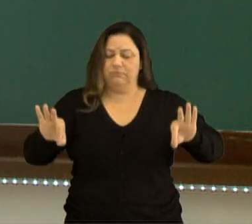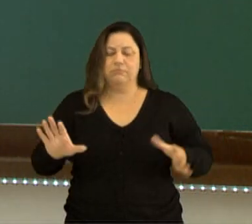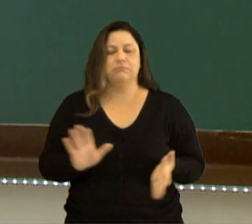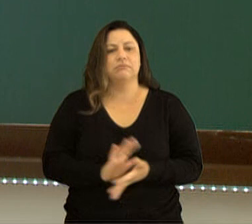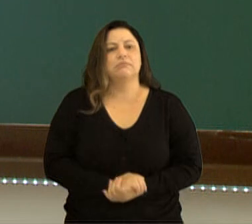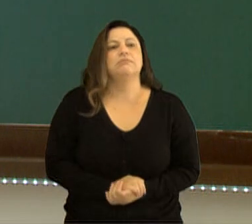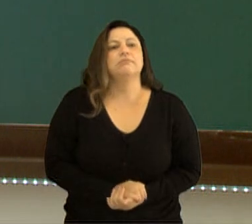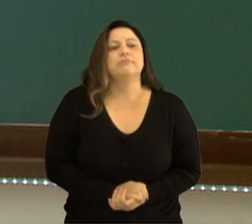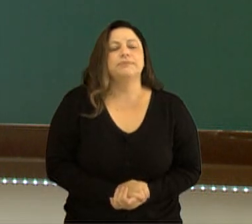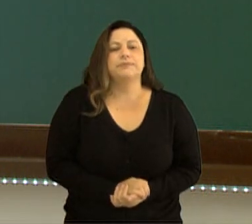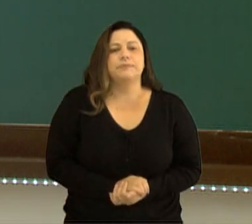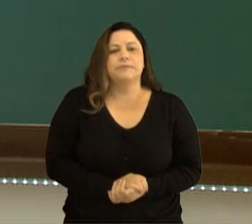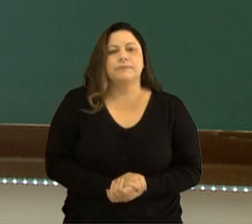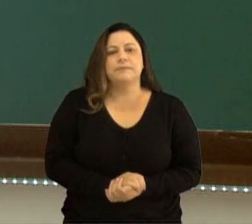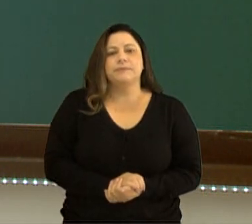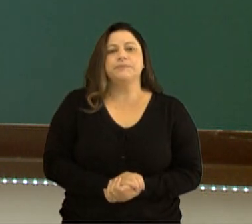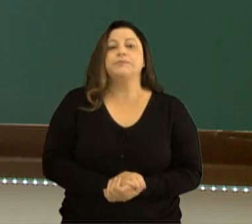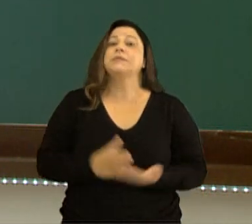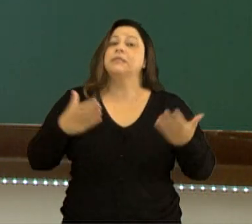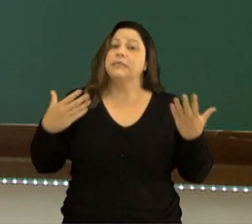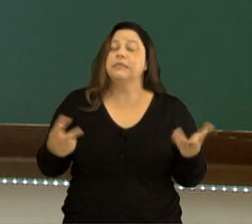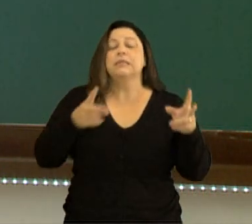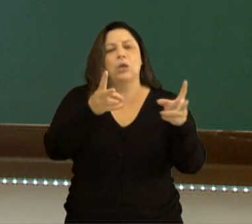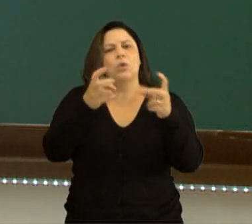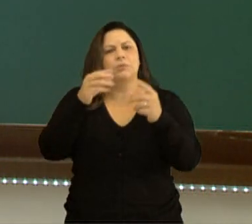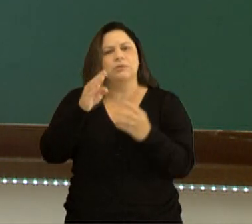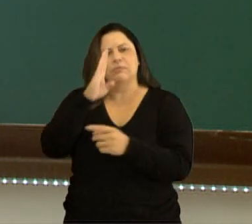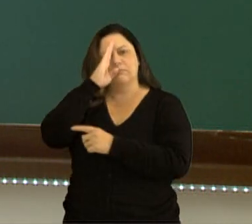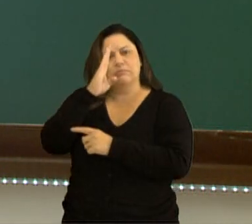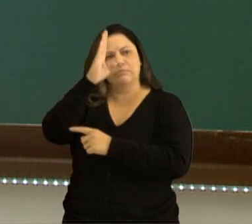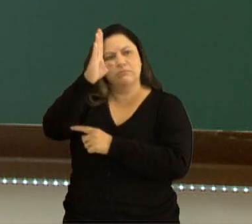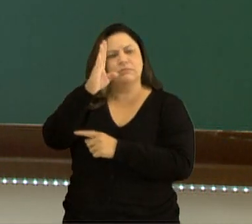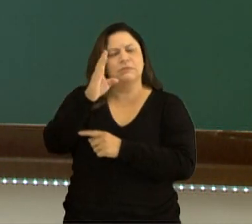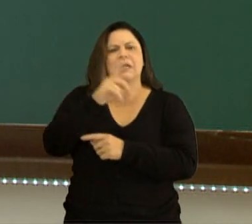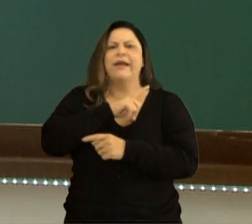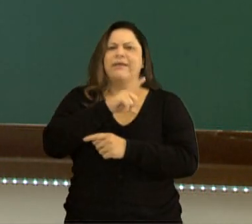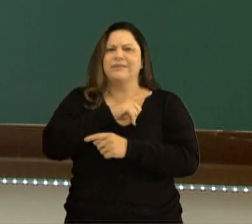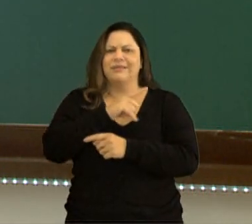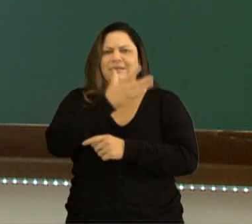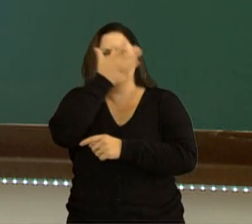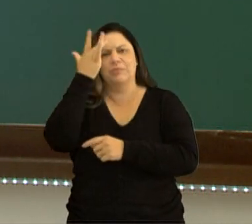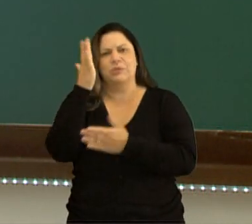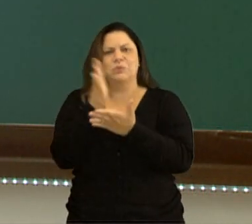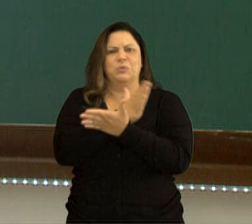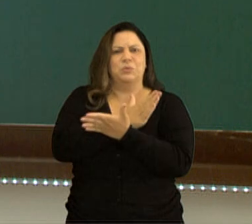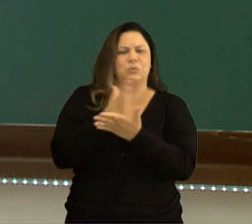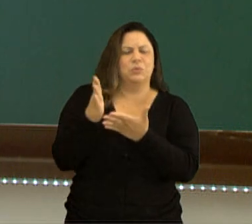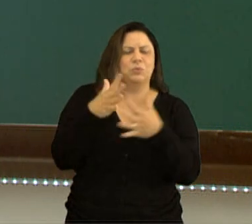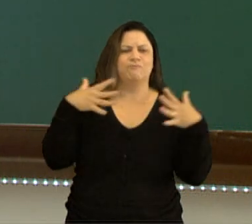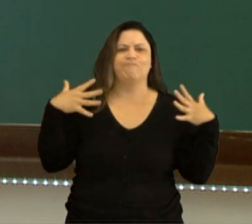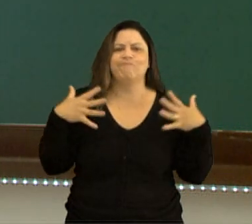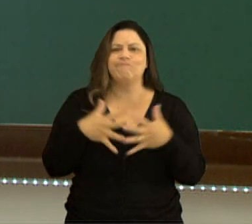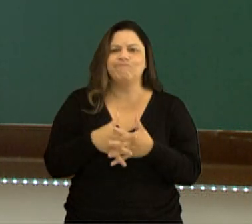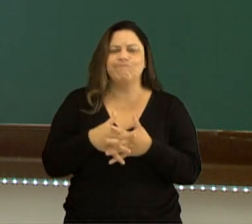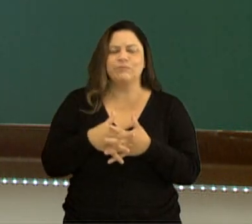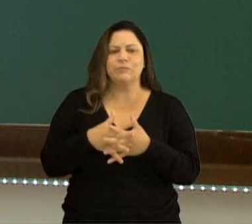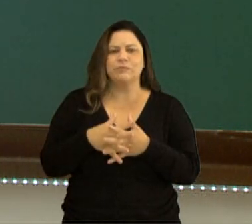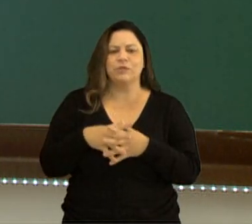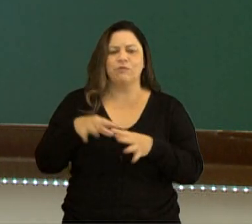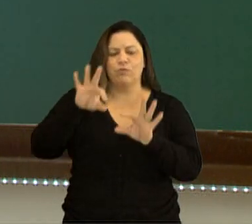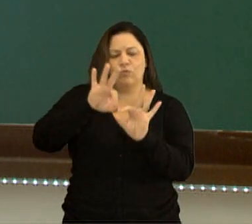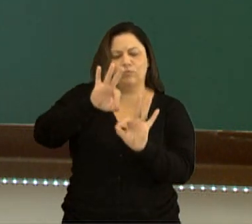ali. Observe, por que eu falo isso e destaco bastante? Porque às vezes tem gente que confunde a altura com